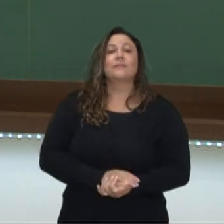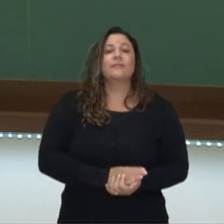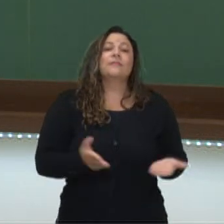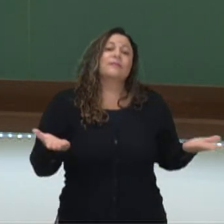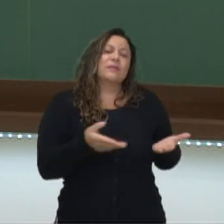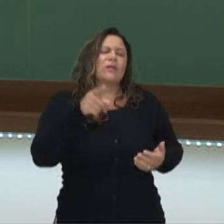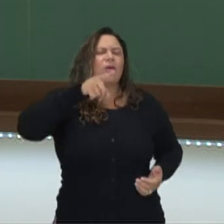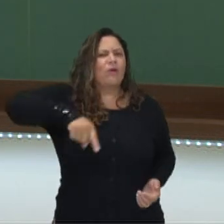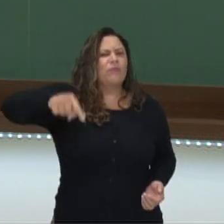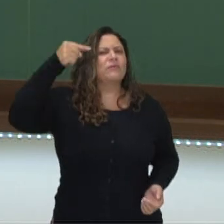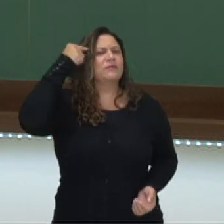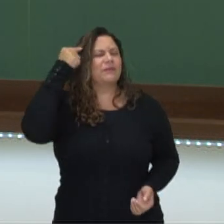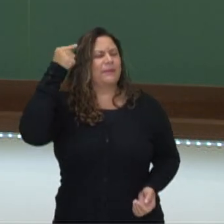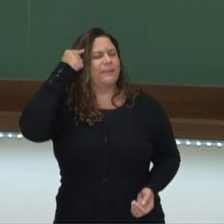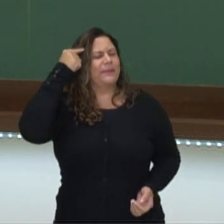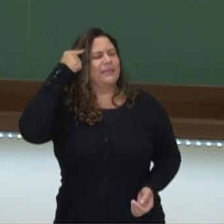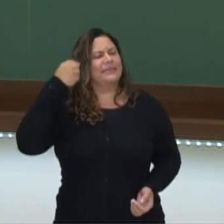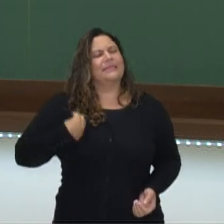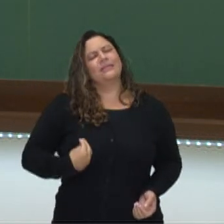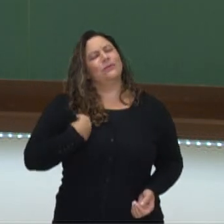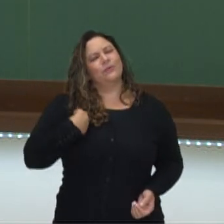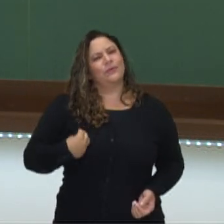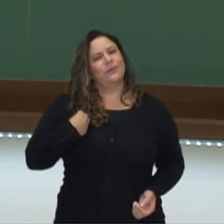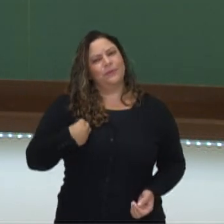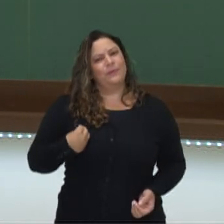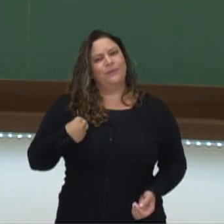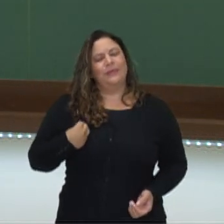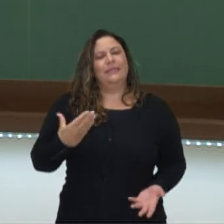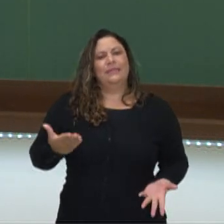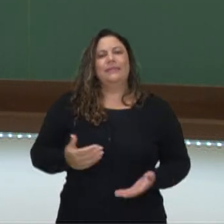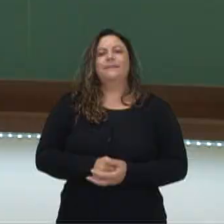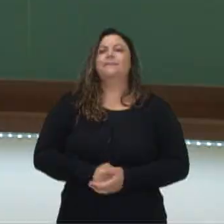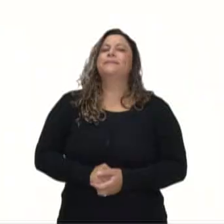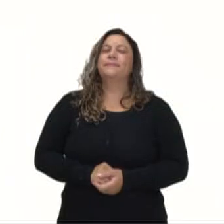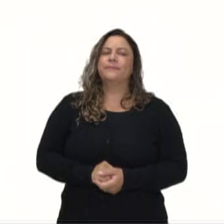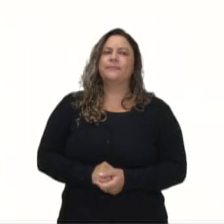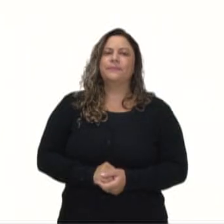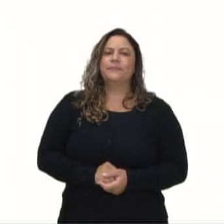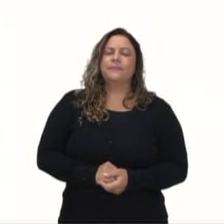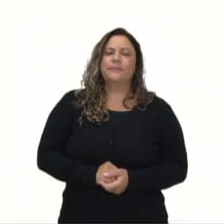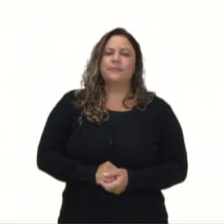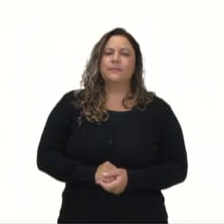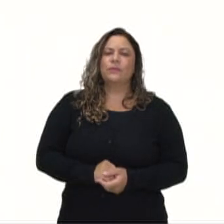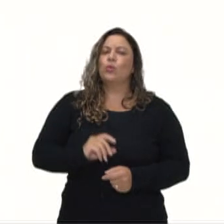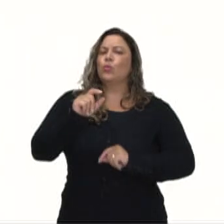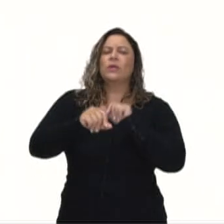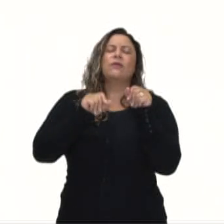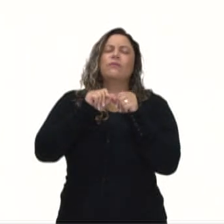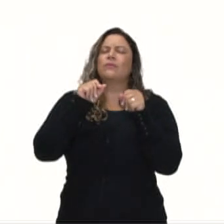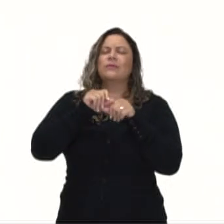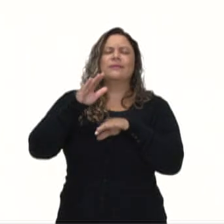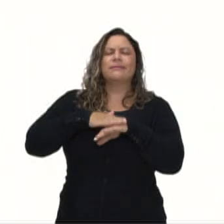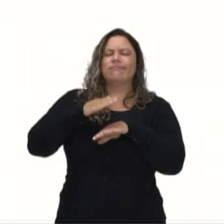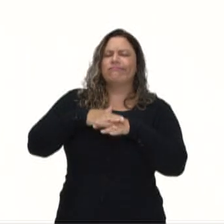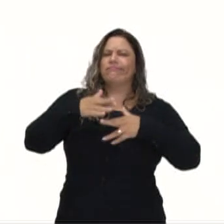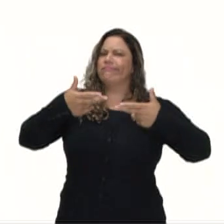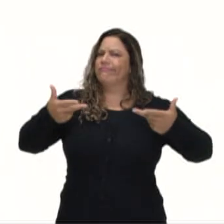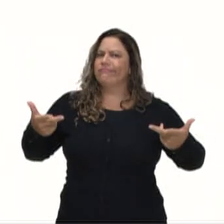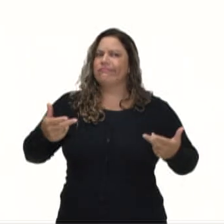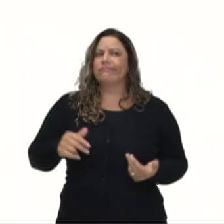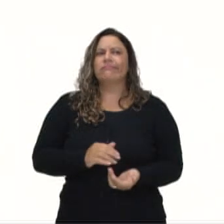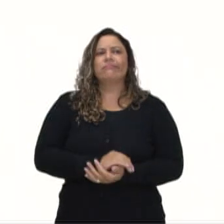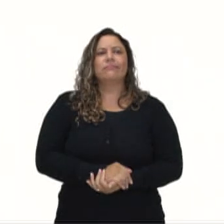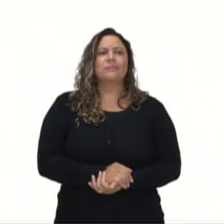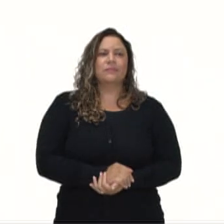pensar aí na sua vida e nas suas atividades. Read the information chart and write the